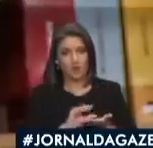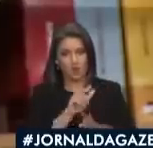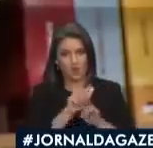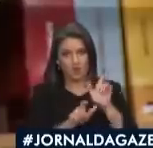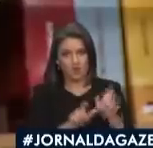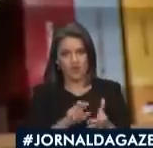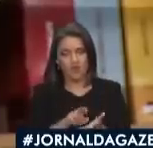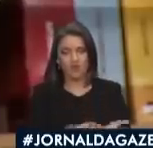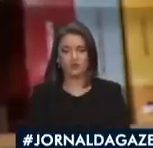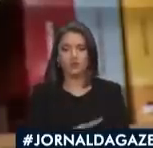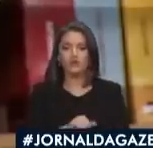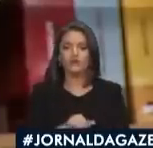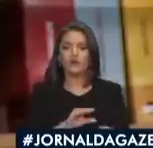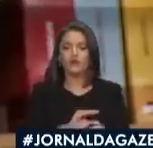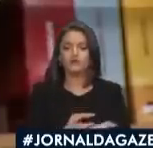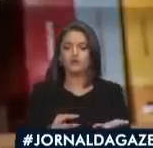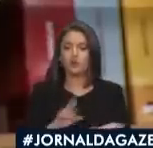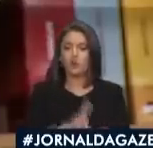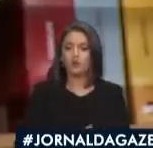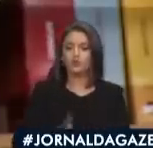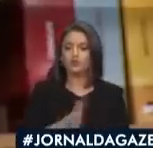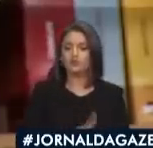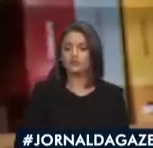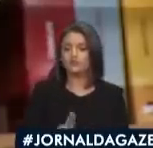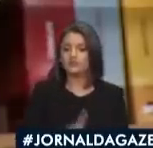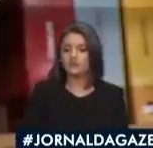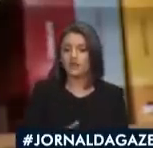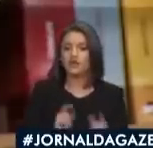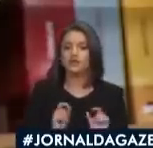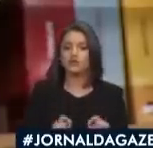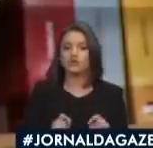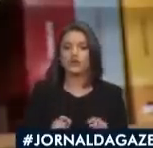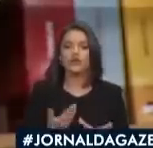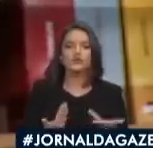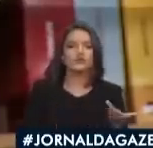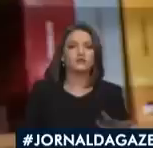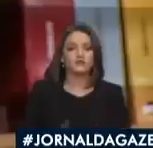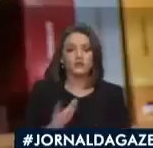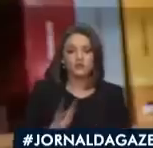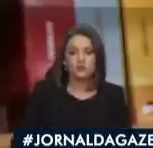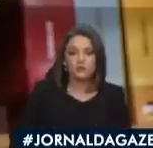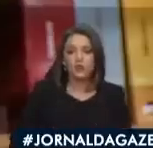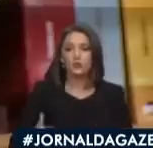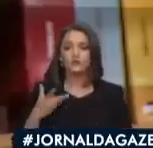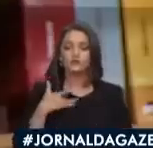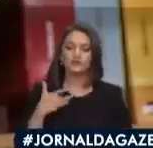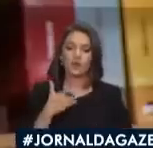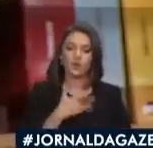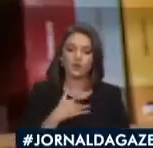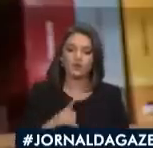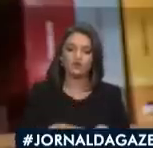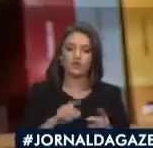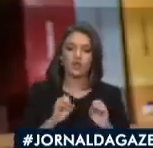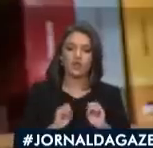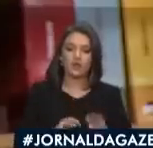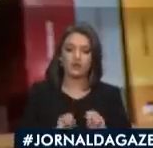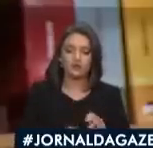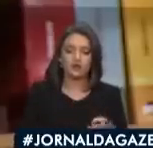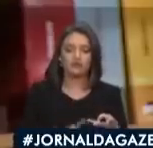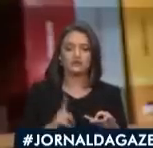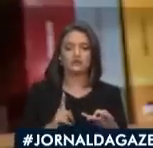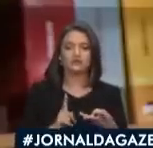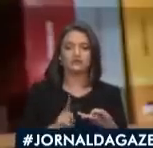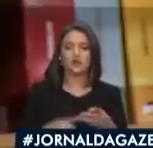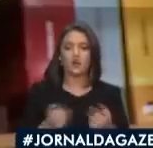deverá ser executado entre aspas em ações e serviços públicos de saúde educação e de assistência social